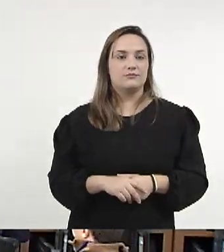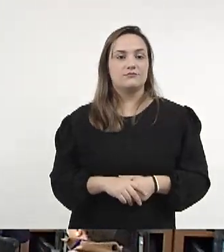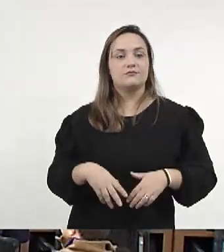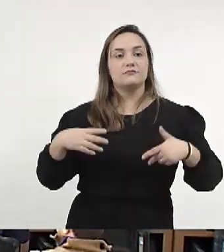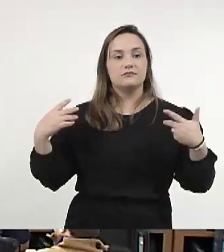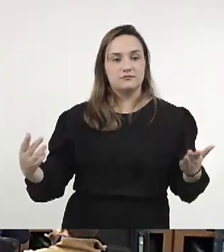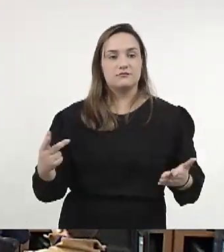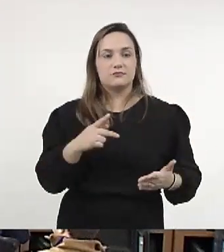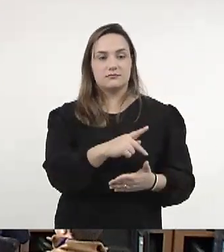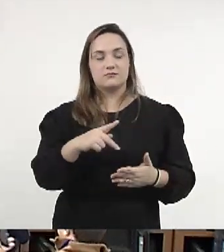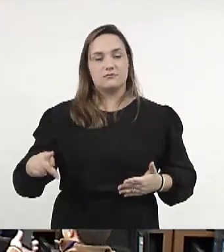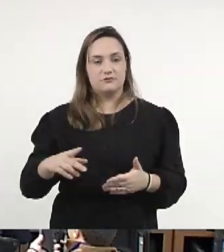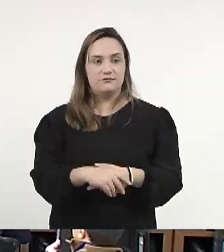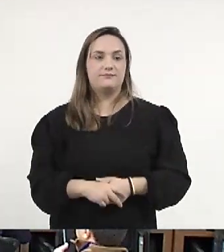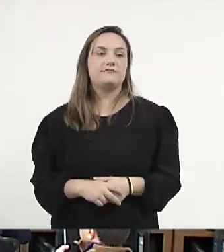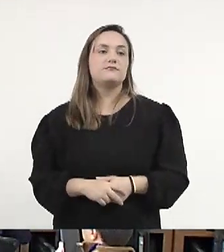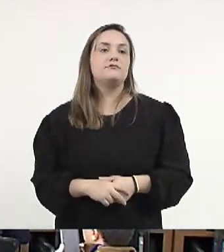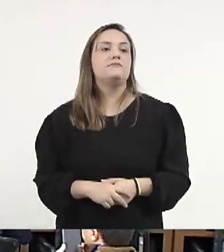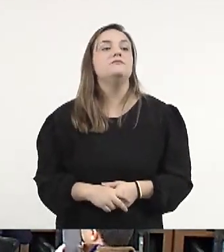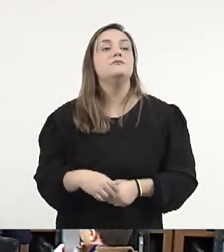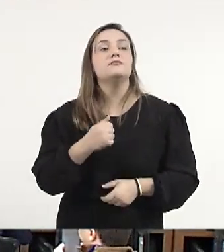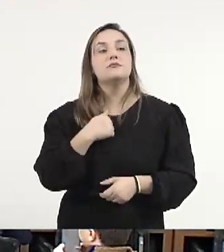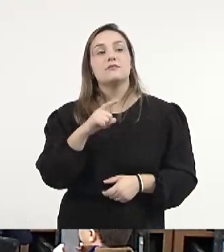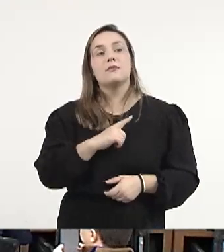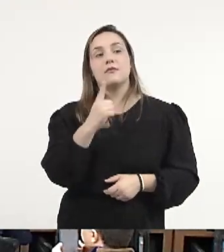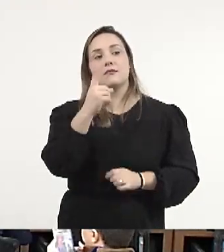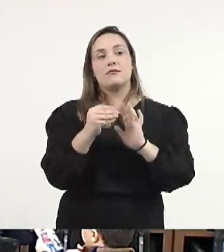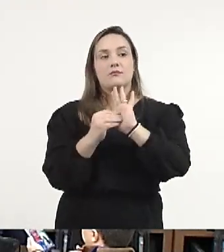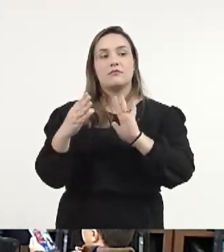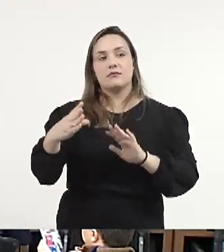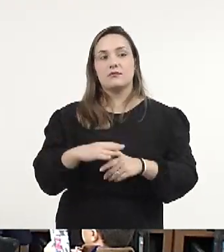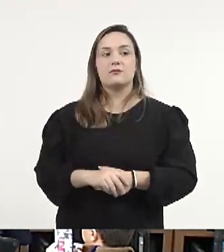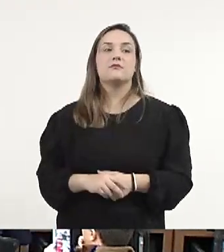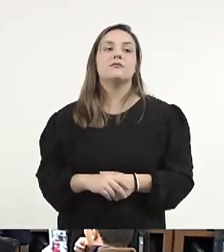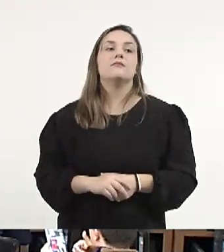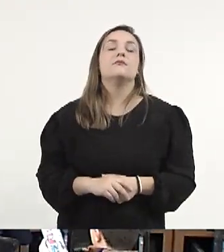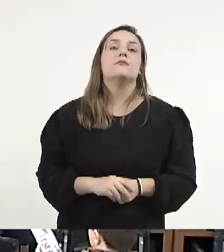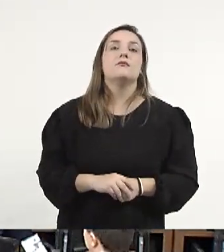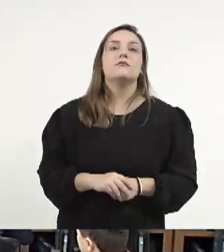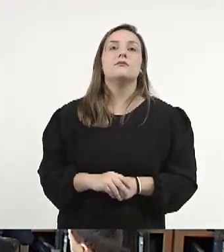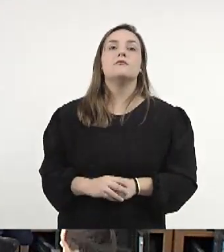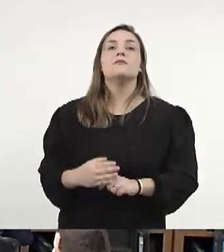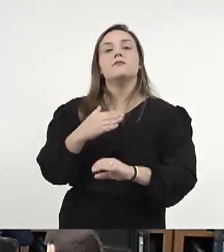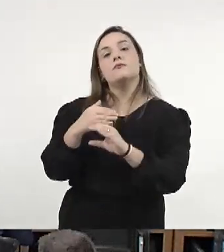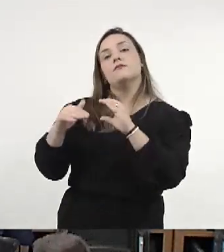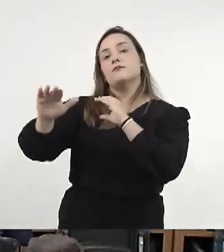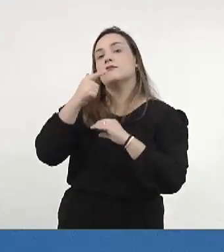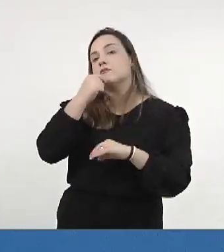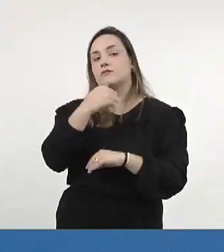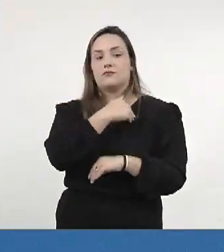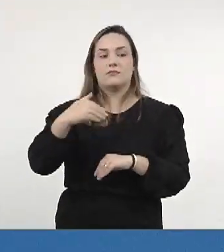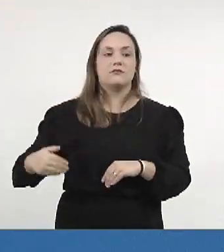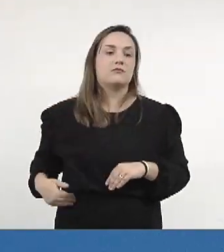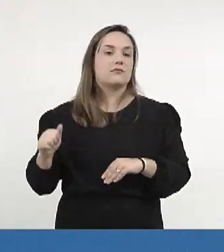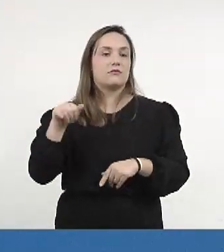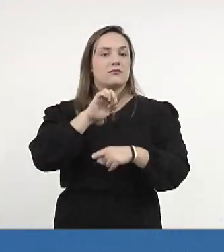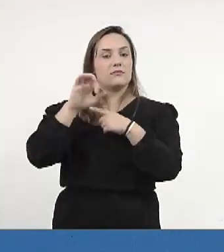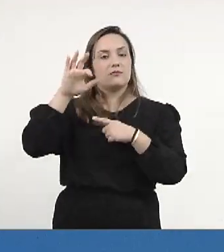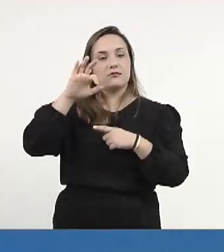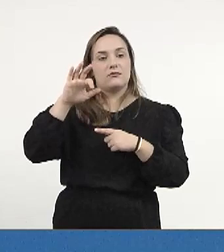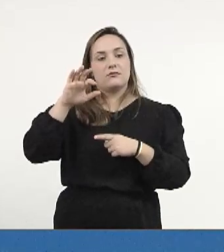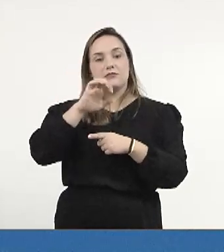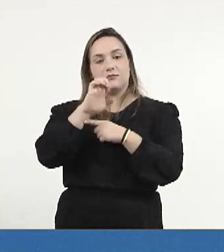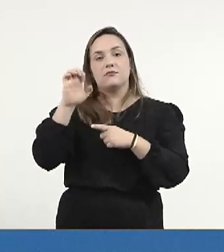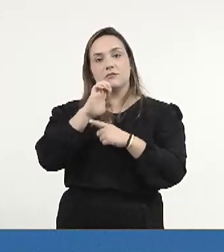Senhor presidente, apresentar uma indicação deste poder, o excelentíssimo governador de estado